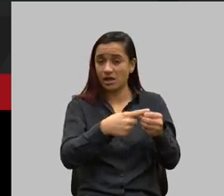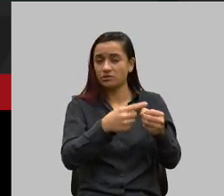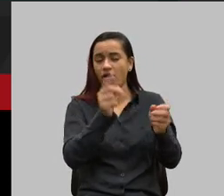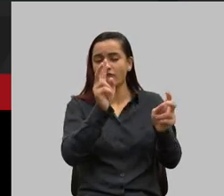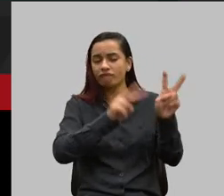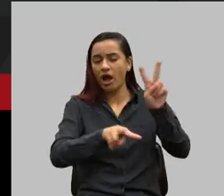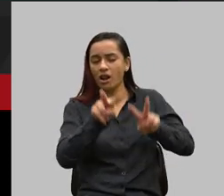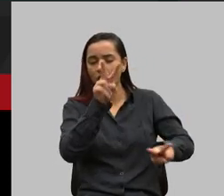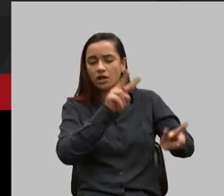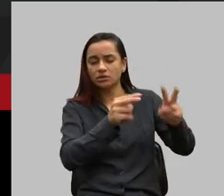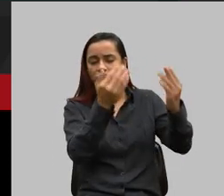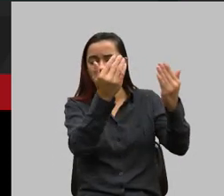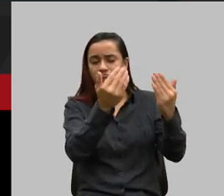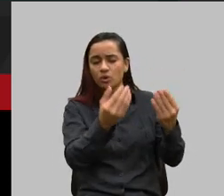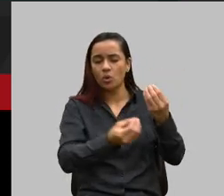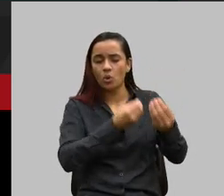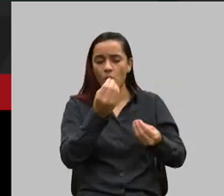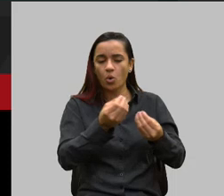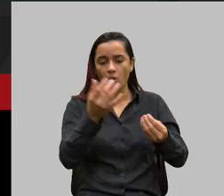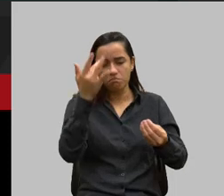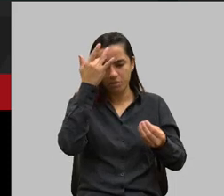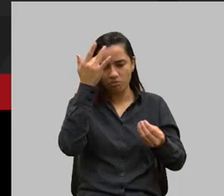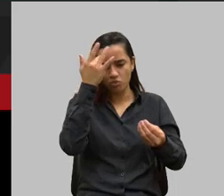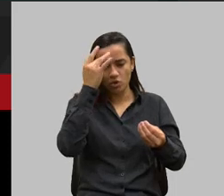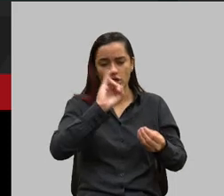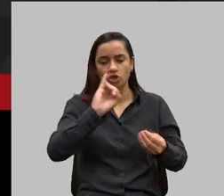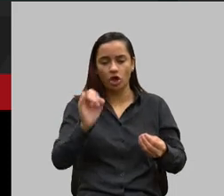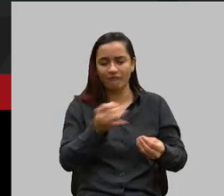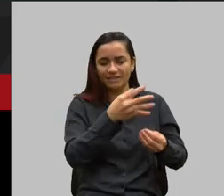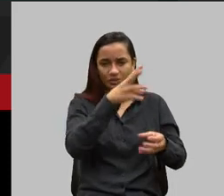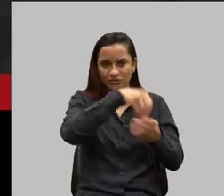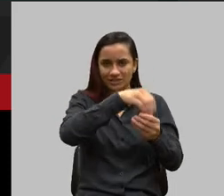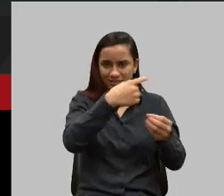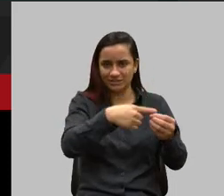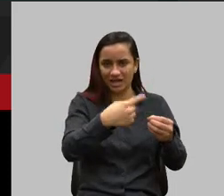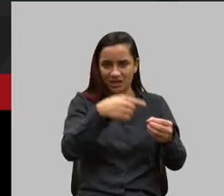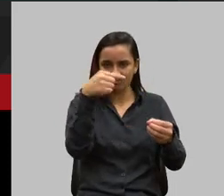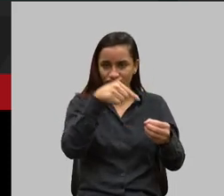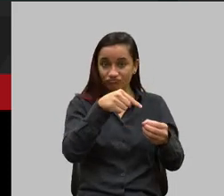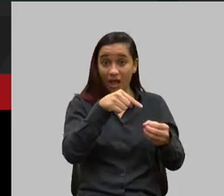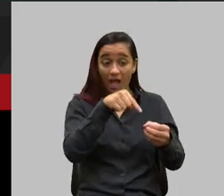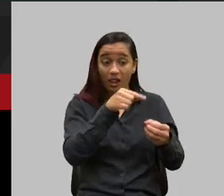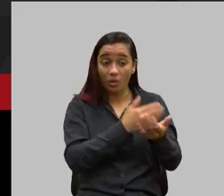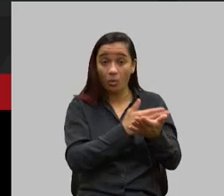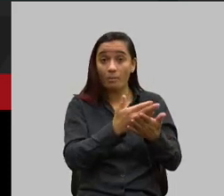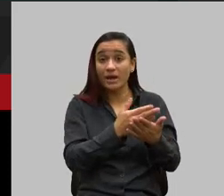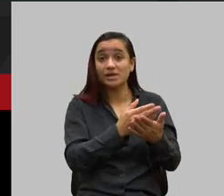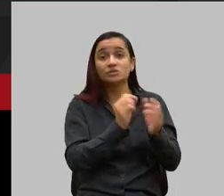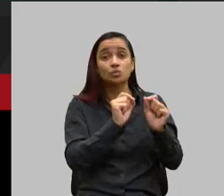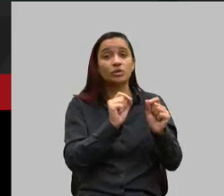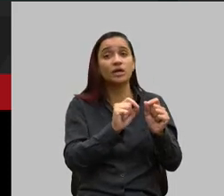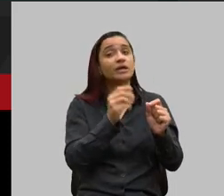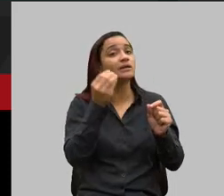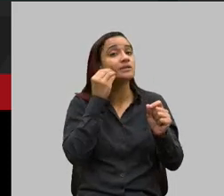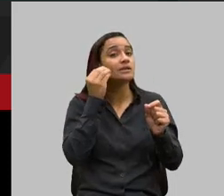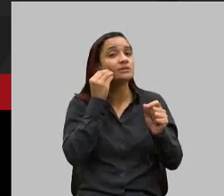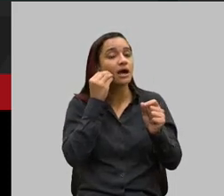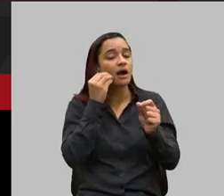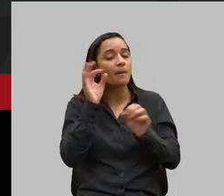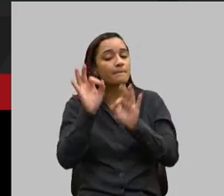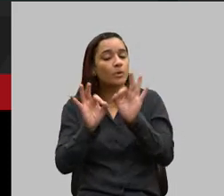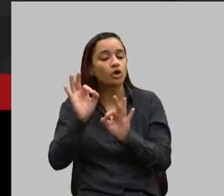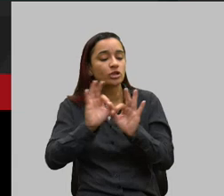daquela cidade em inovação e ela entra numa rota para se tornar efetivamente uma cidade